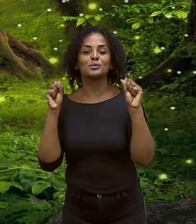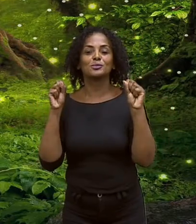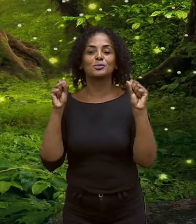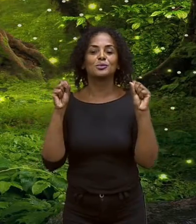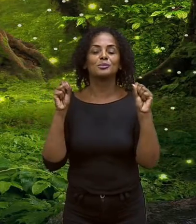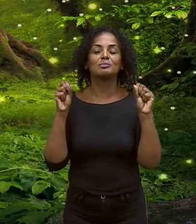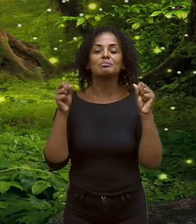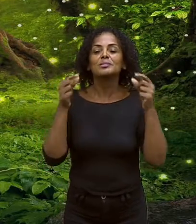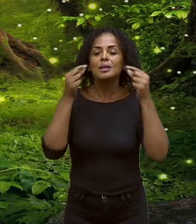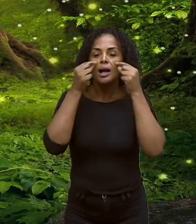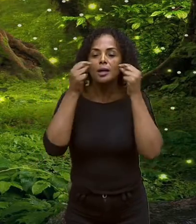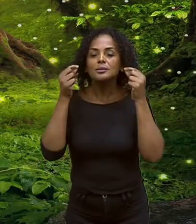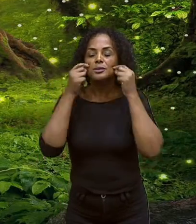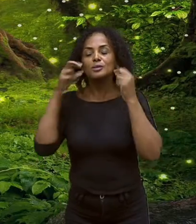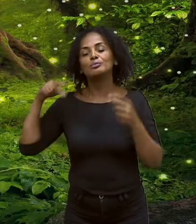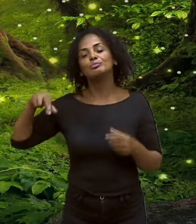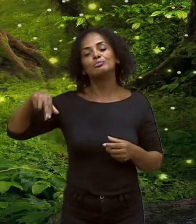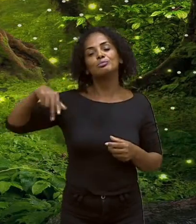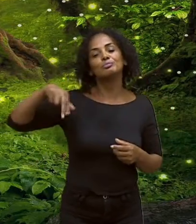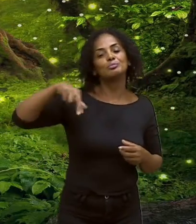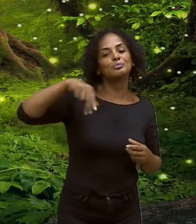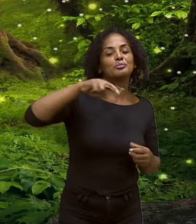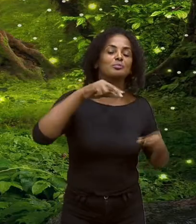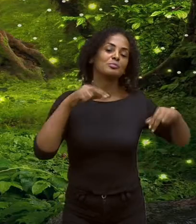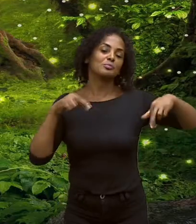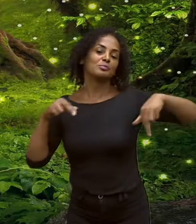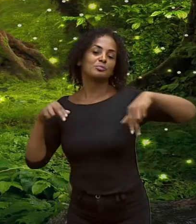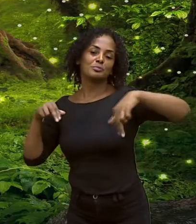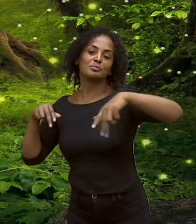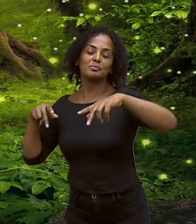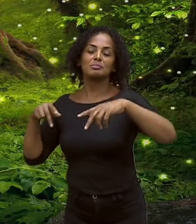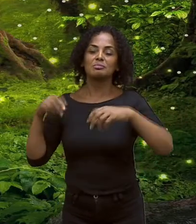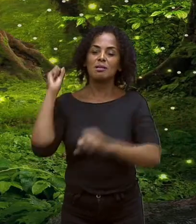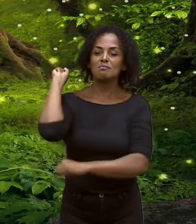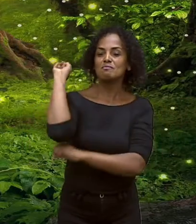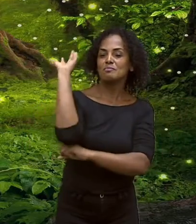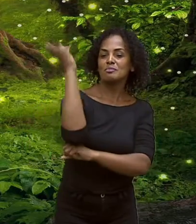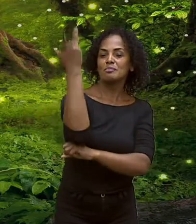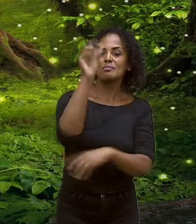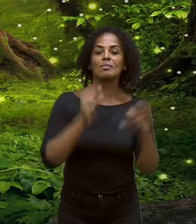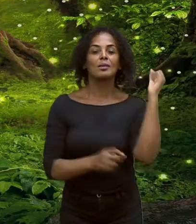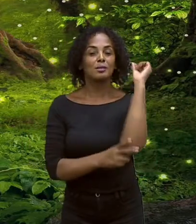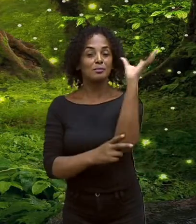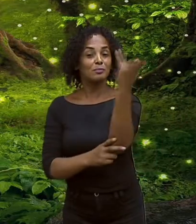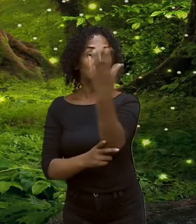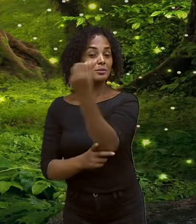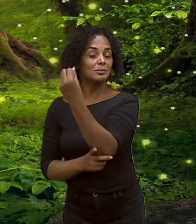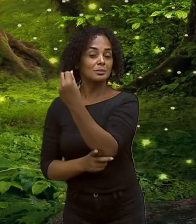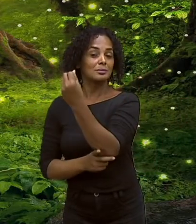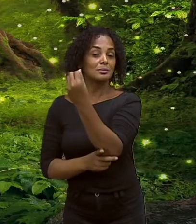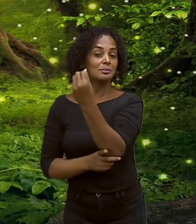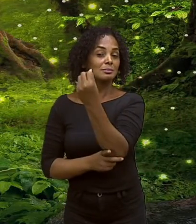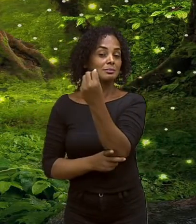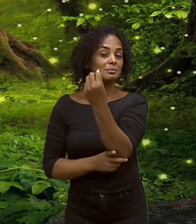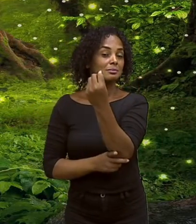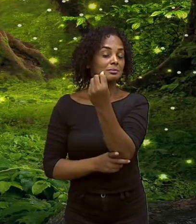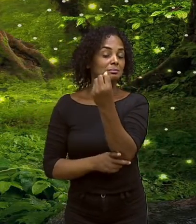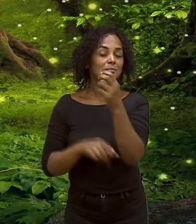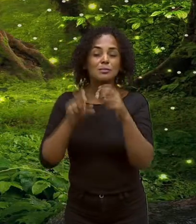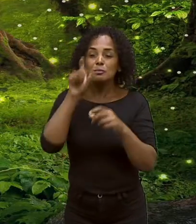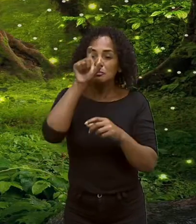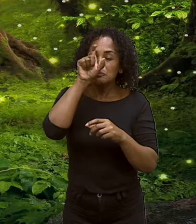o ratinho caminhando pela floresta. Olha o que aconteceu. Uma